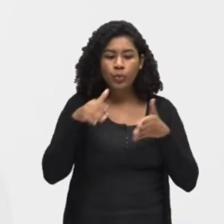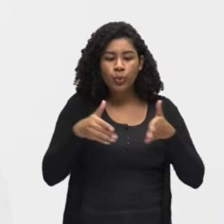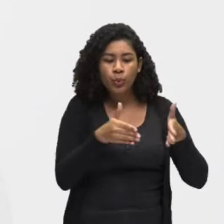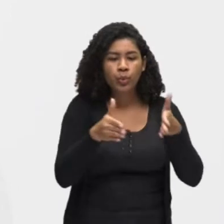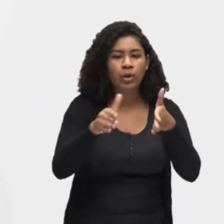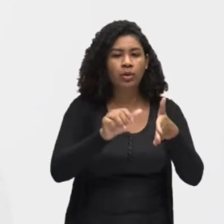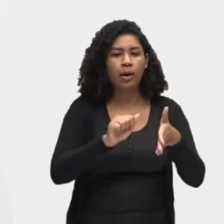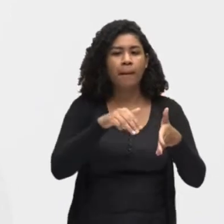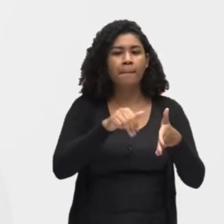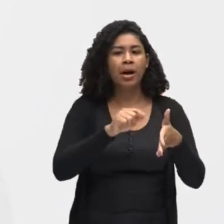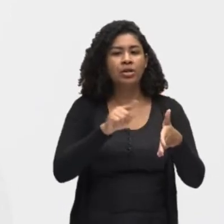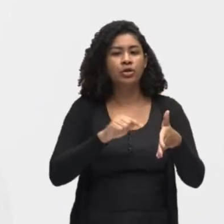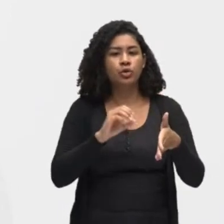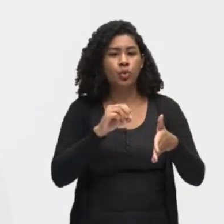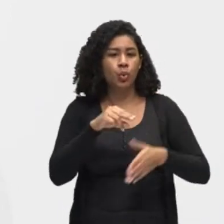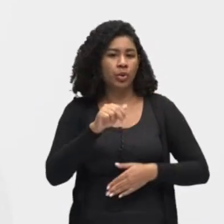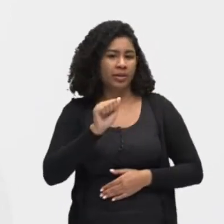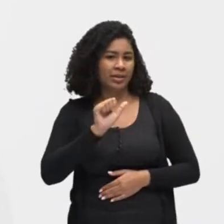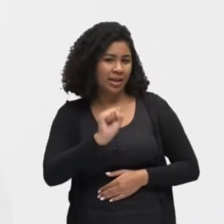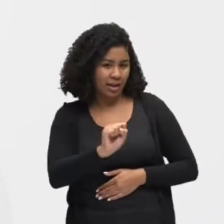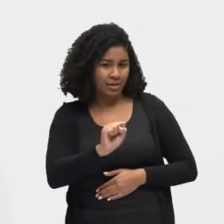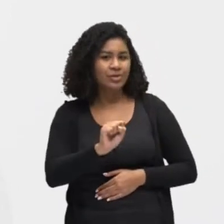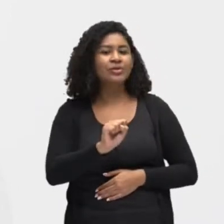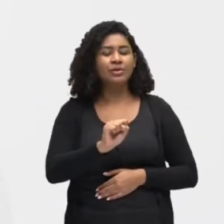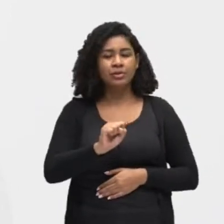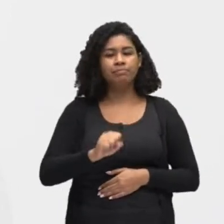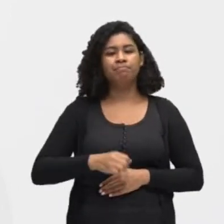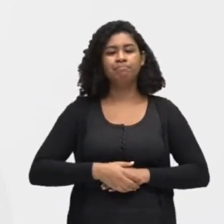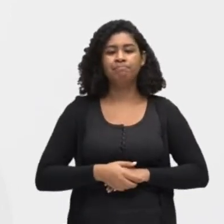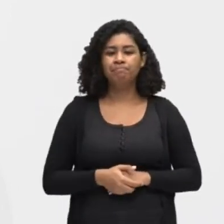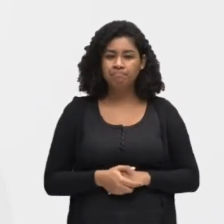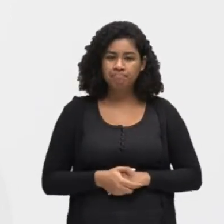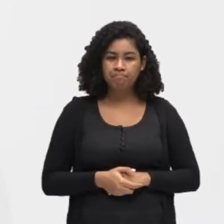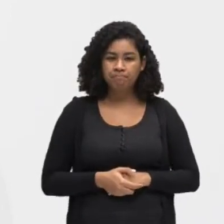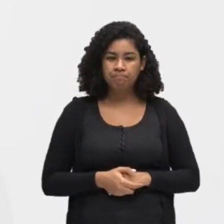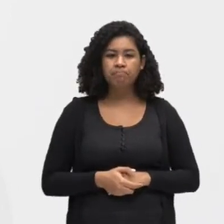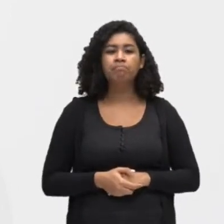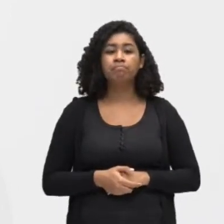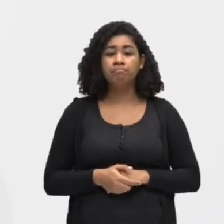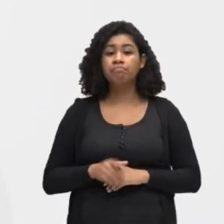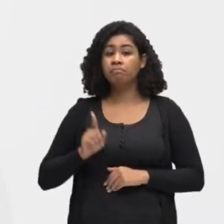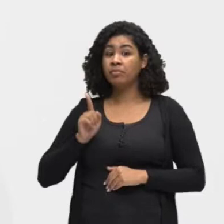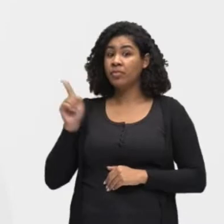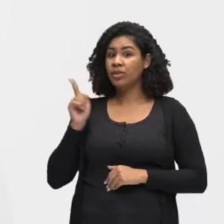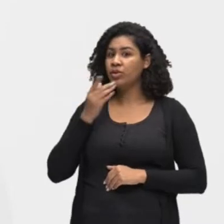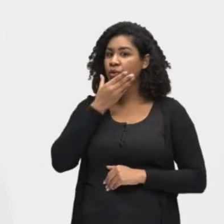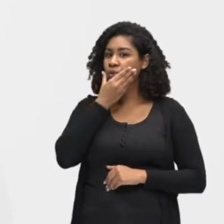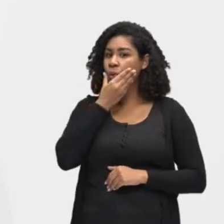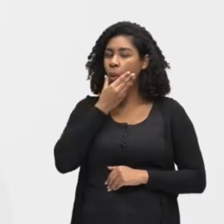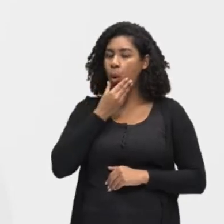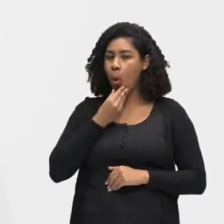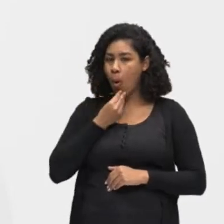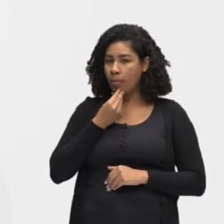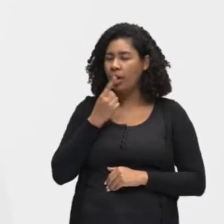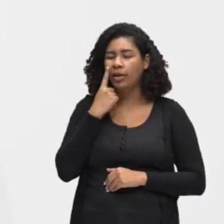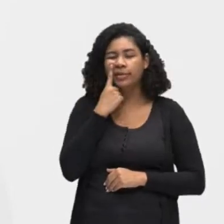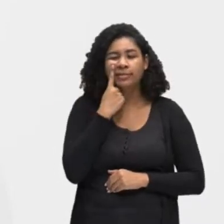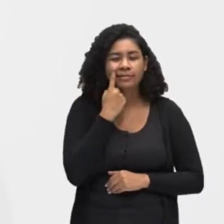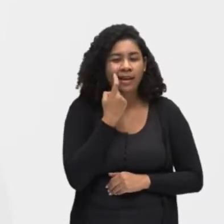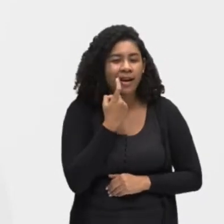de Rio Grande, Mar Doce ou Rio da Canela. Ele foi, olha que interessante, gente, por isso